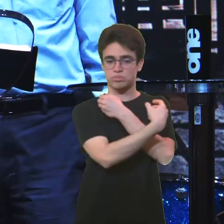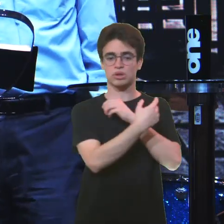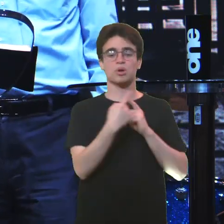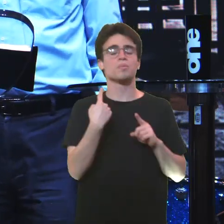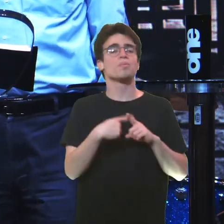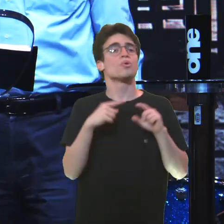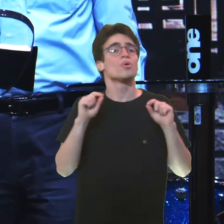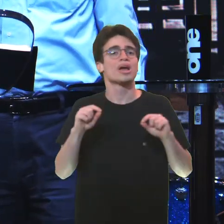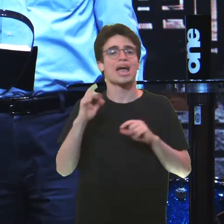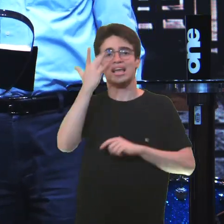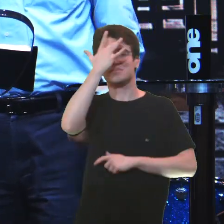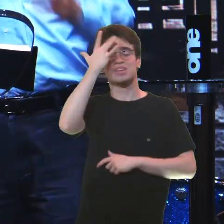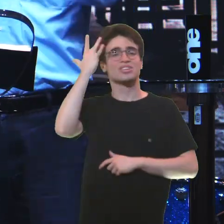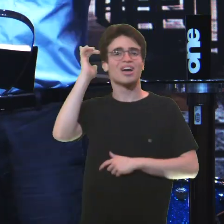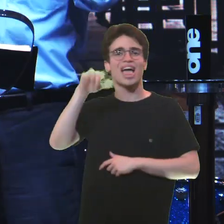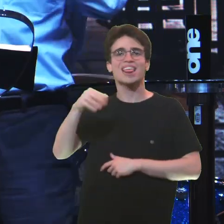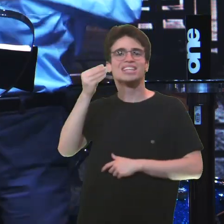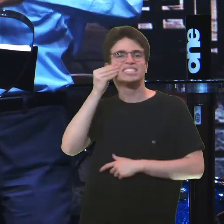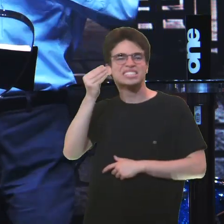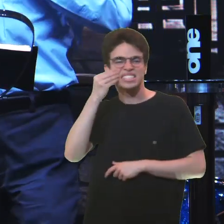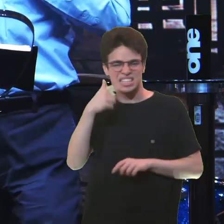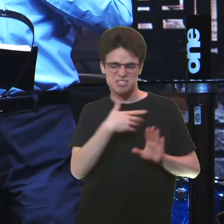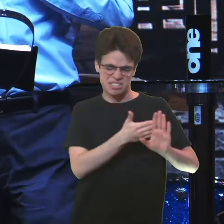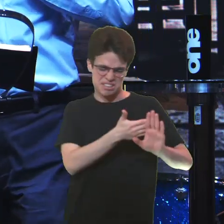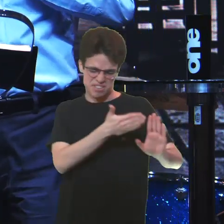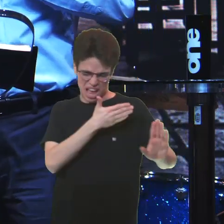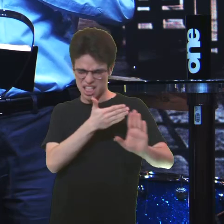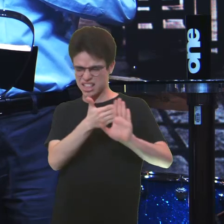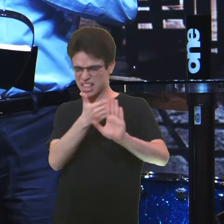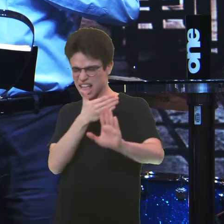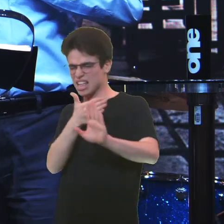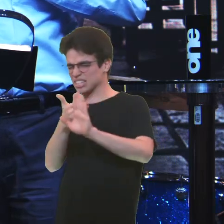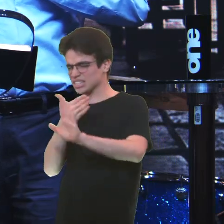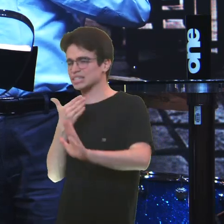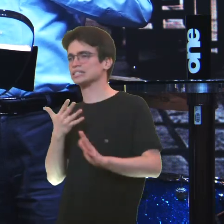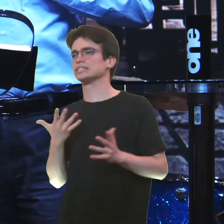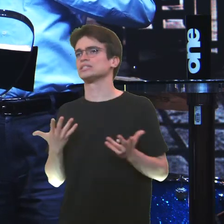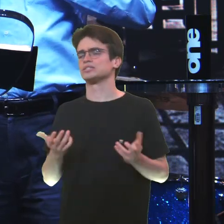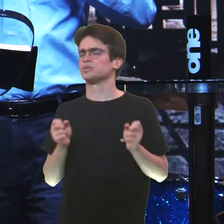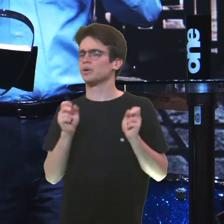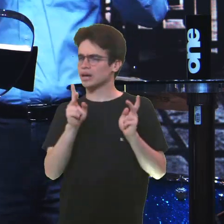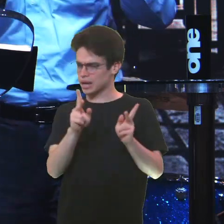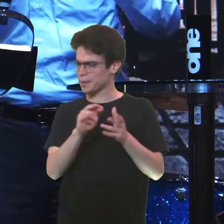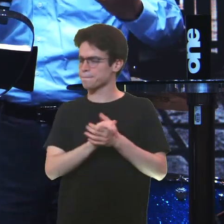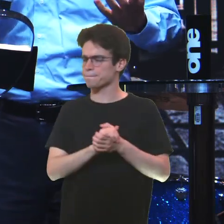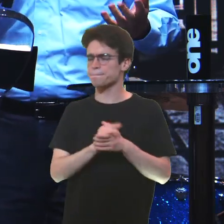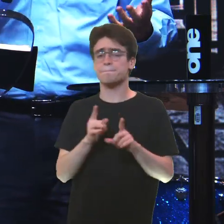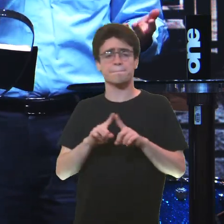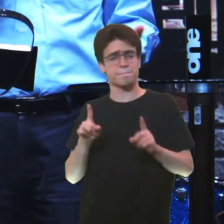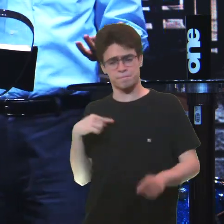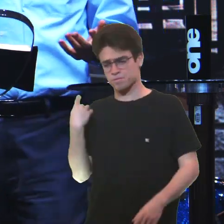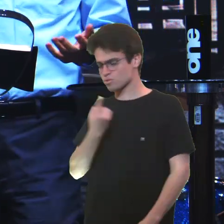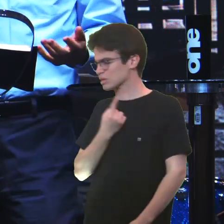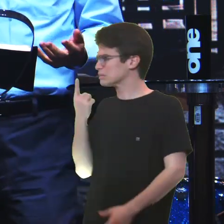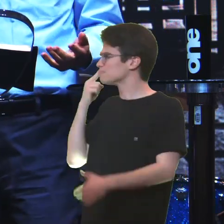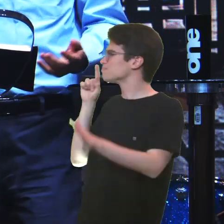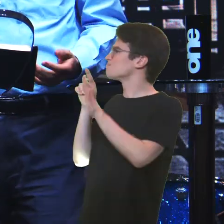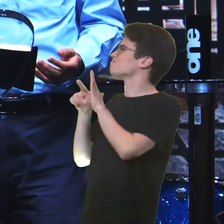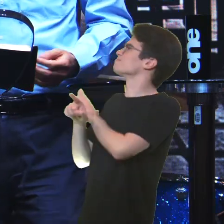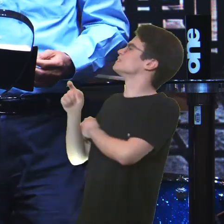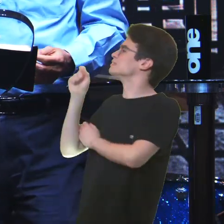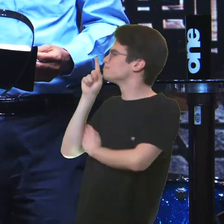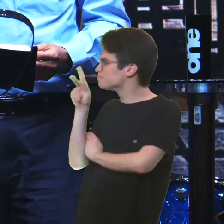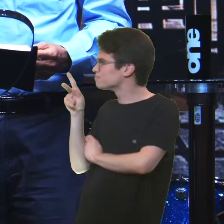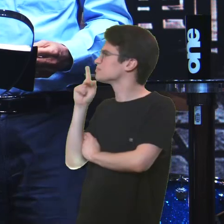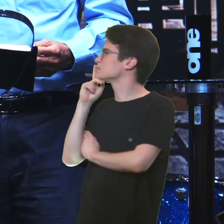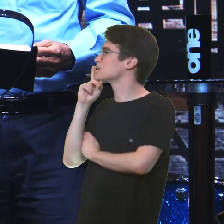se distanciar. Pero nosotros debemos preguntarnos, Mas nós devemos nos perguntar: ¿a dónde debe estar la iglesia? onde a